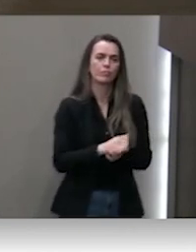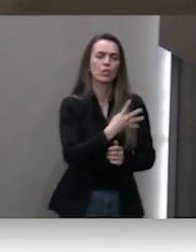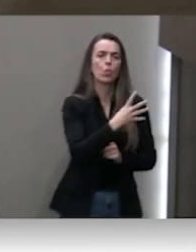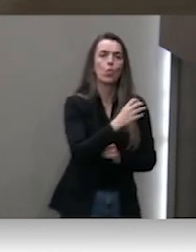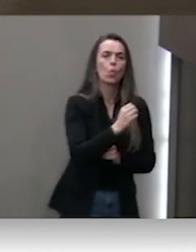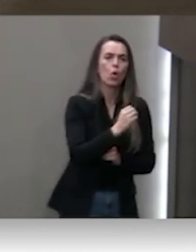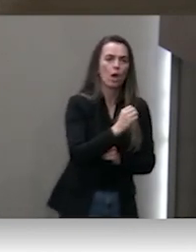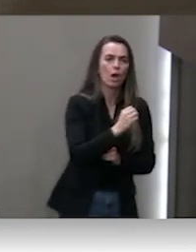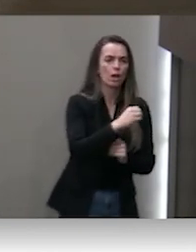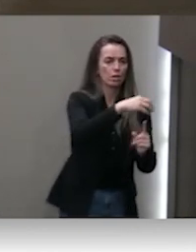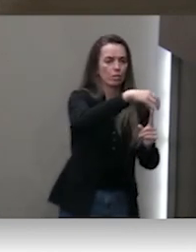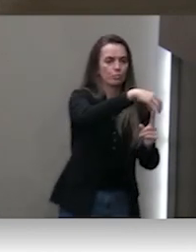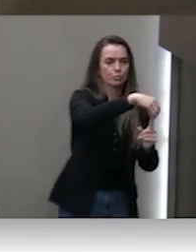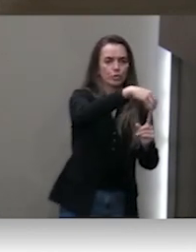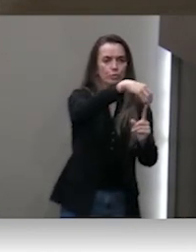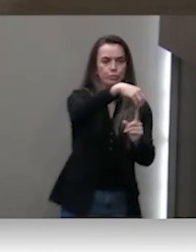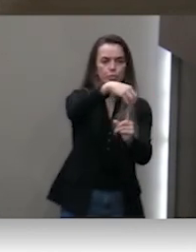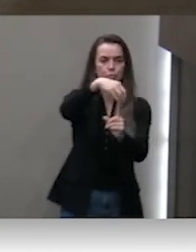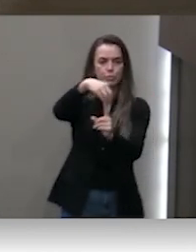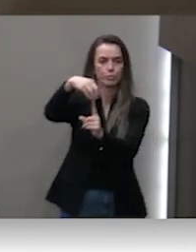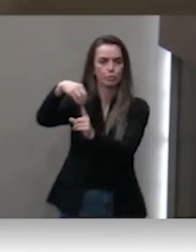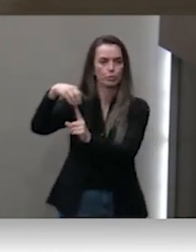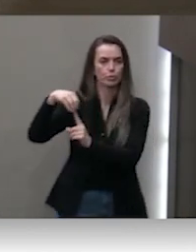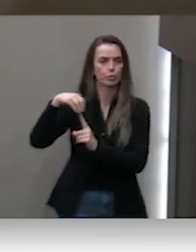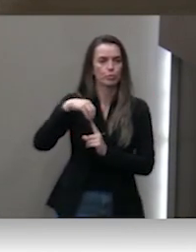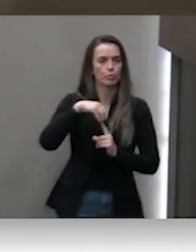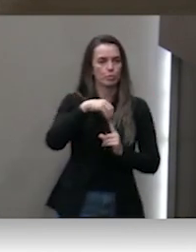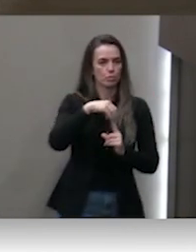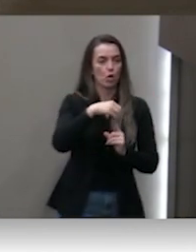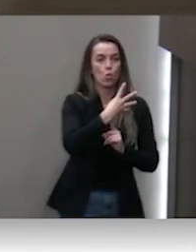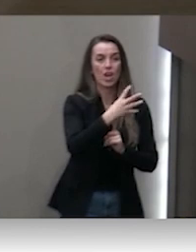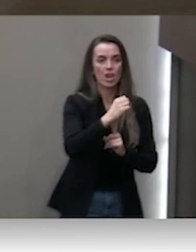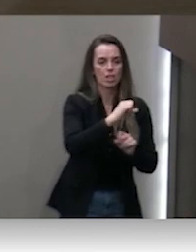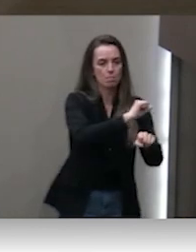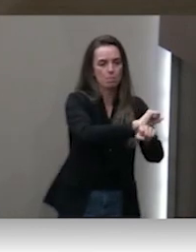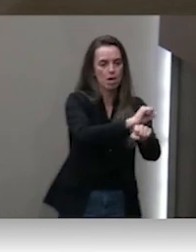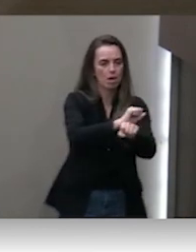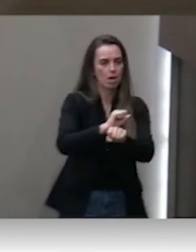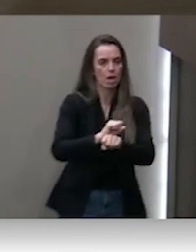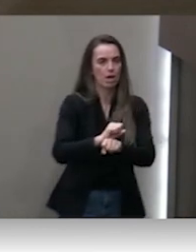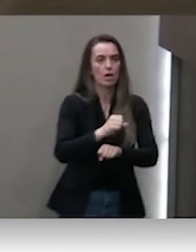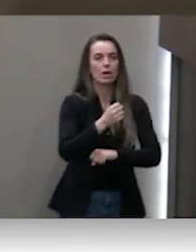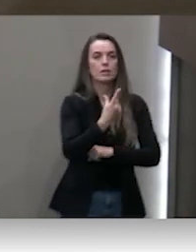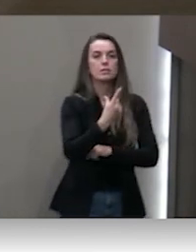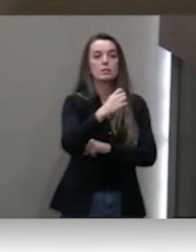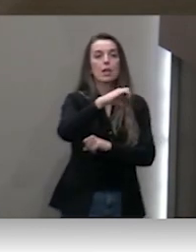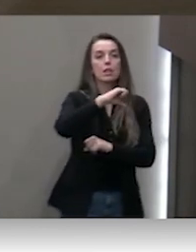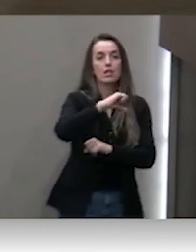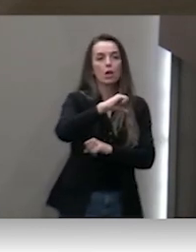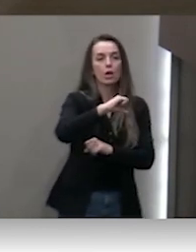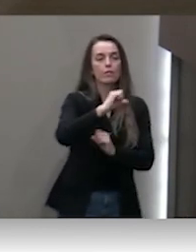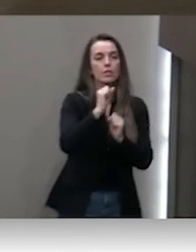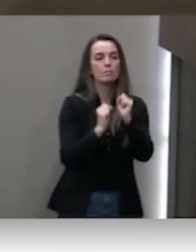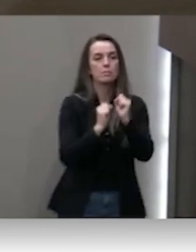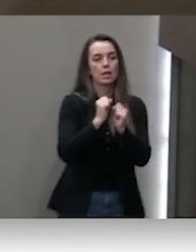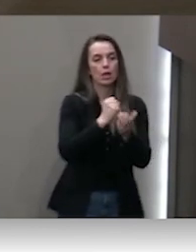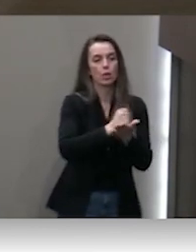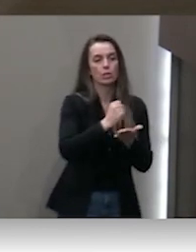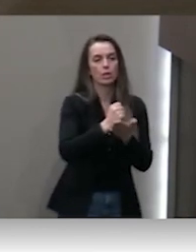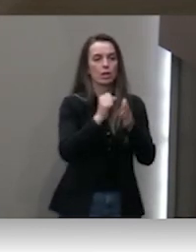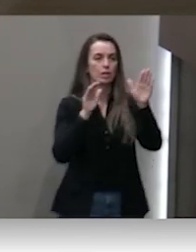28 rurais e 12 urbanas, 19 empresas que são contratadas por